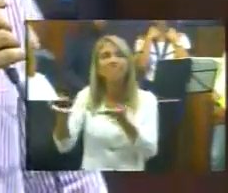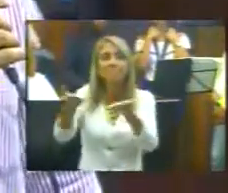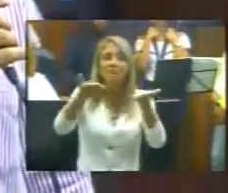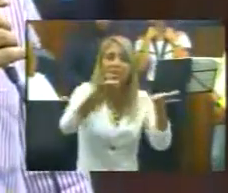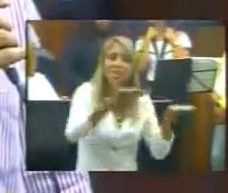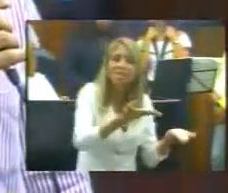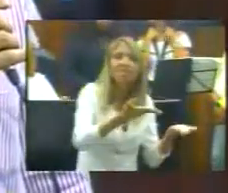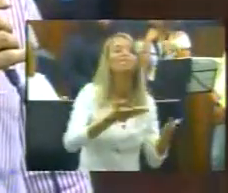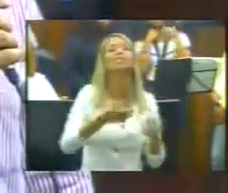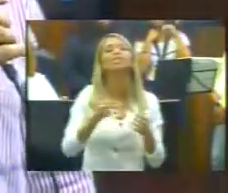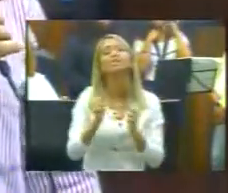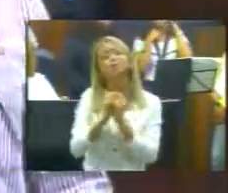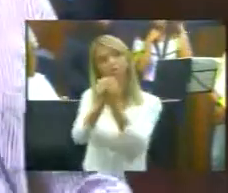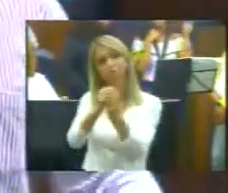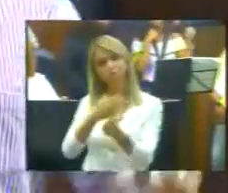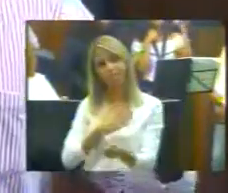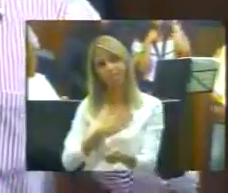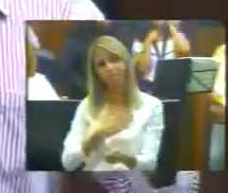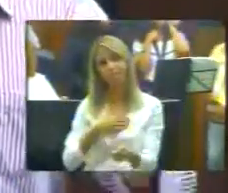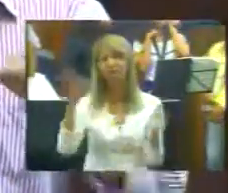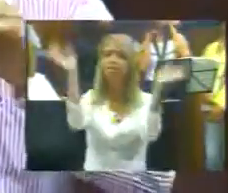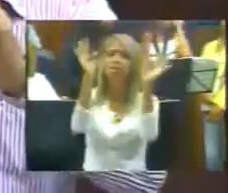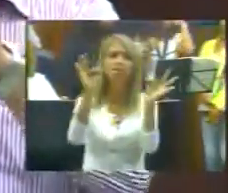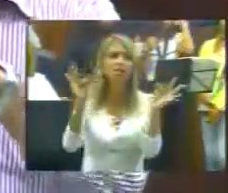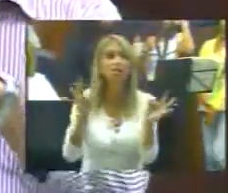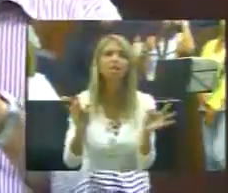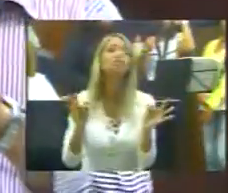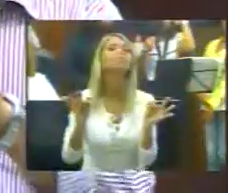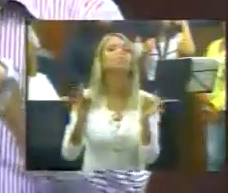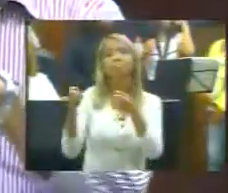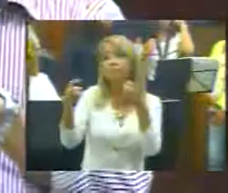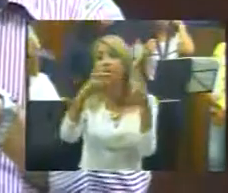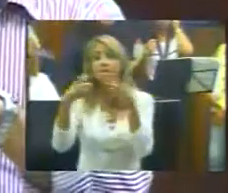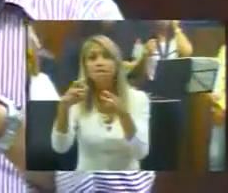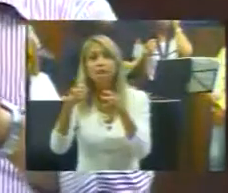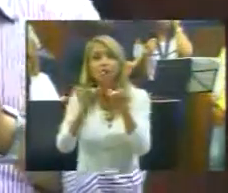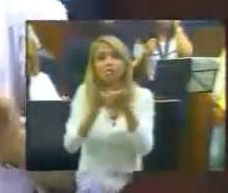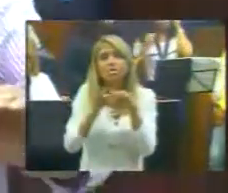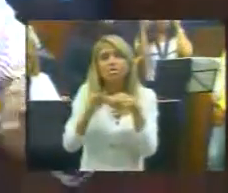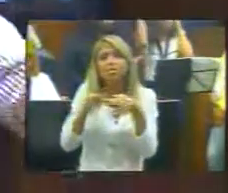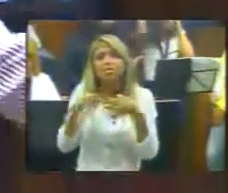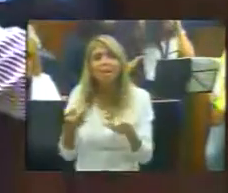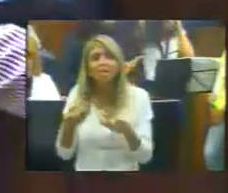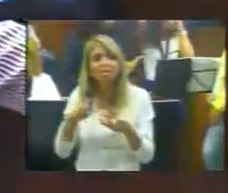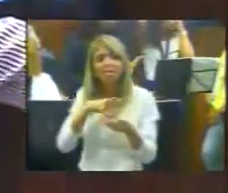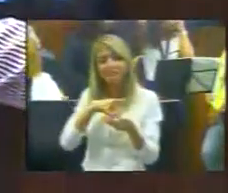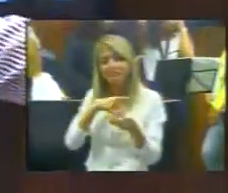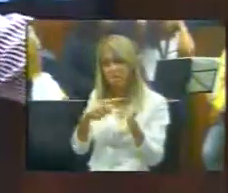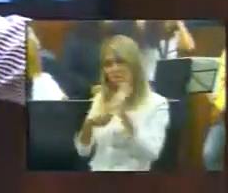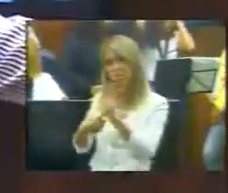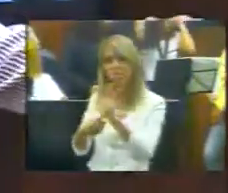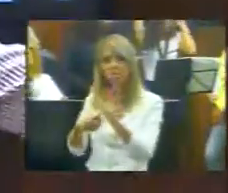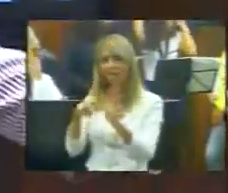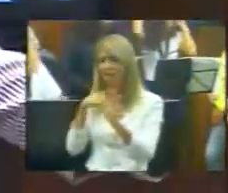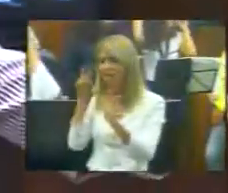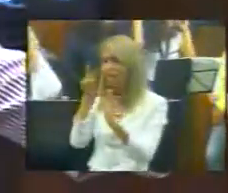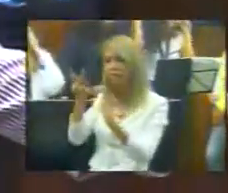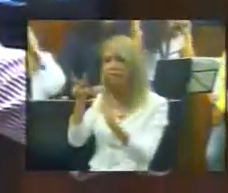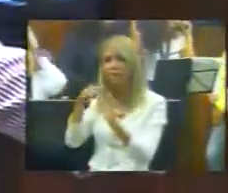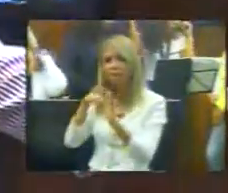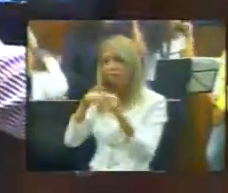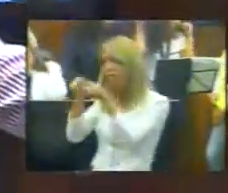na van com a gente. Fiquei muito feliz com uma simples observação do tipo, aquela tomada que está ali no canto, na